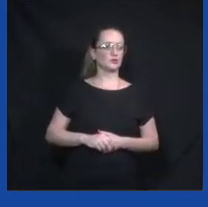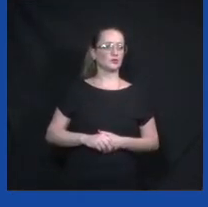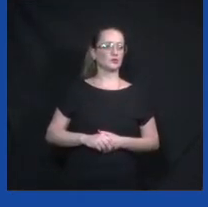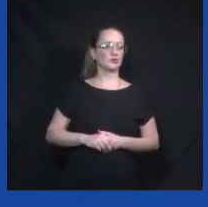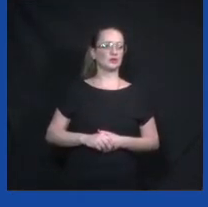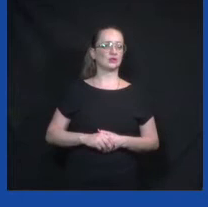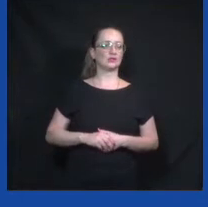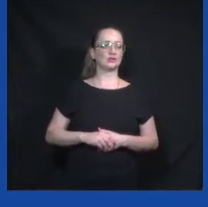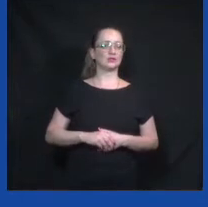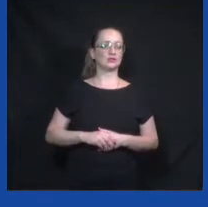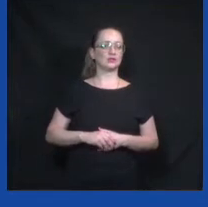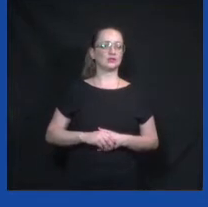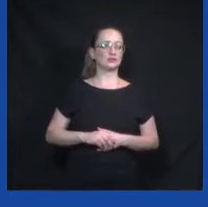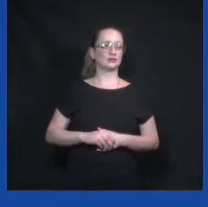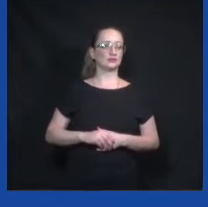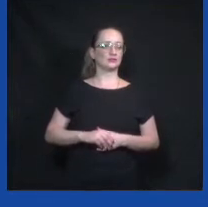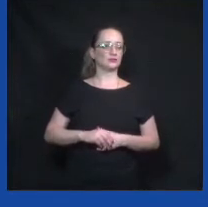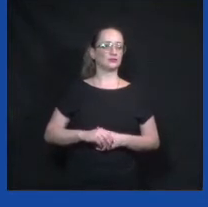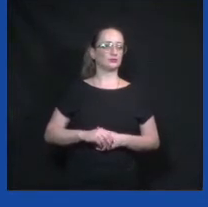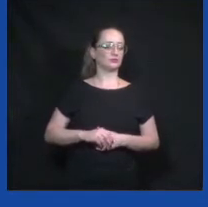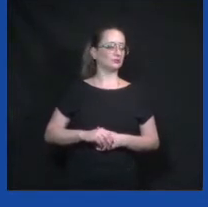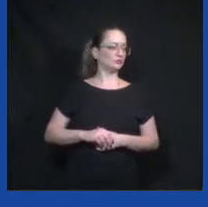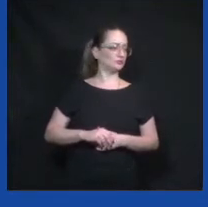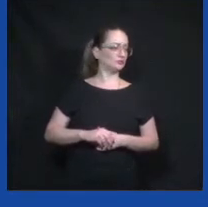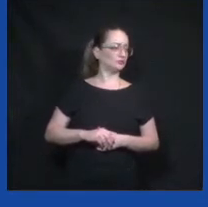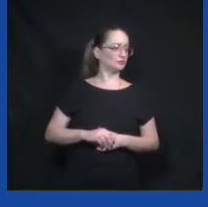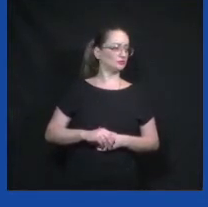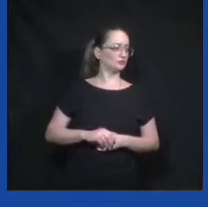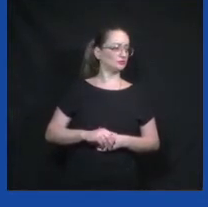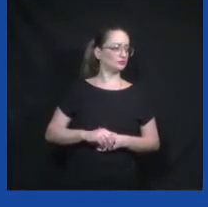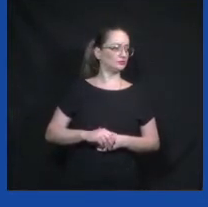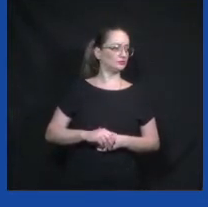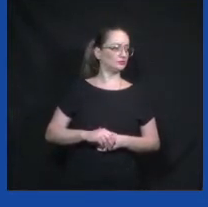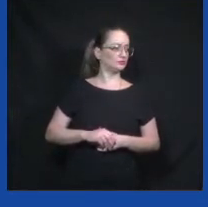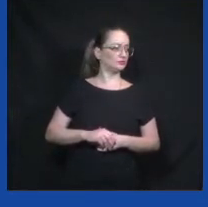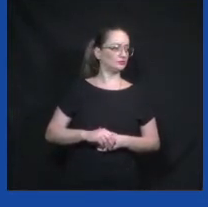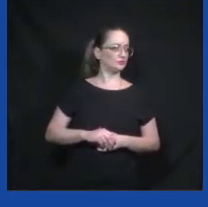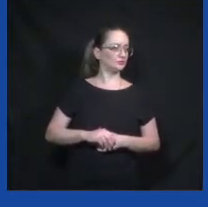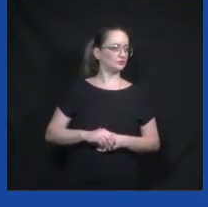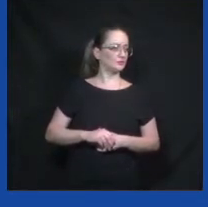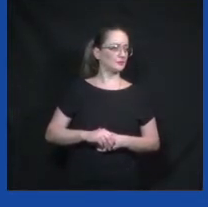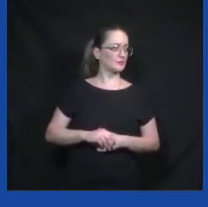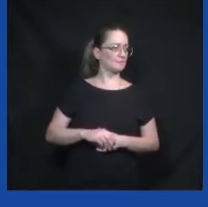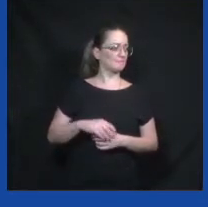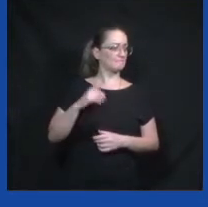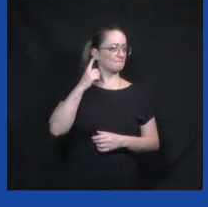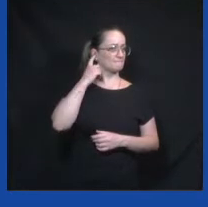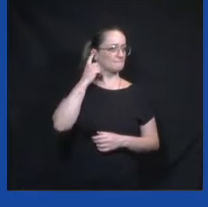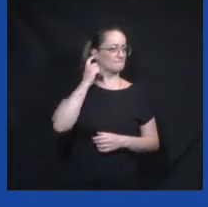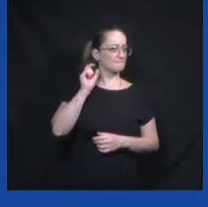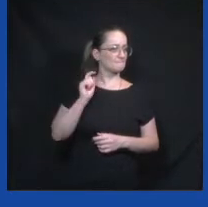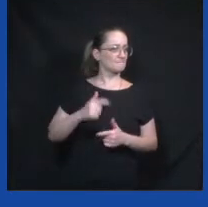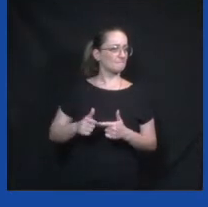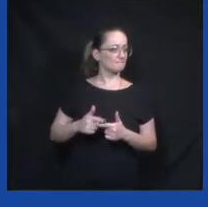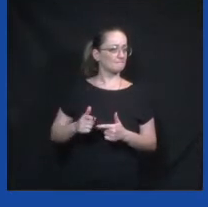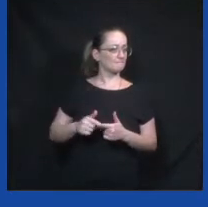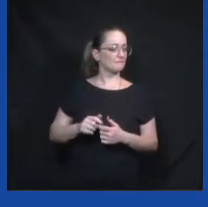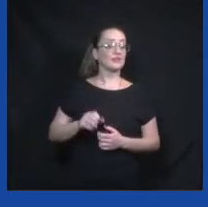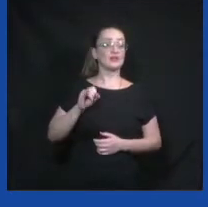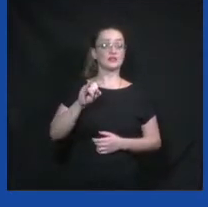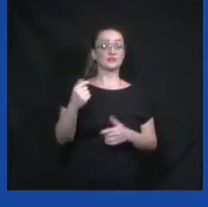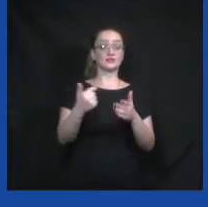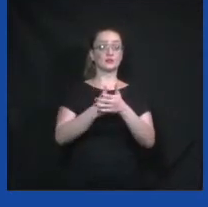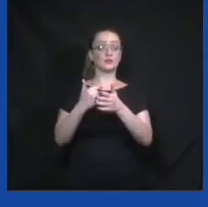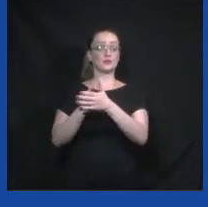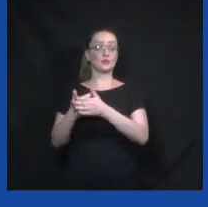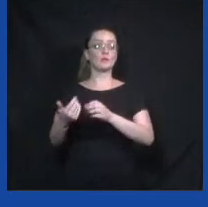trajetória educacional, e fui estudar na Universidade Federal. Se me perguntasse o que era um vereador prefeito, eu não saberia dizer a diferença. Se me perguntassem